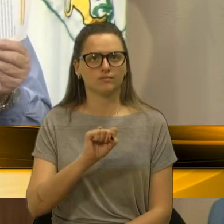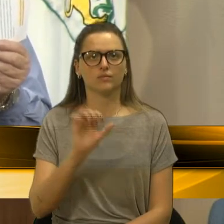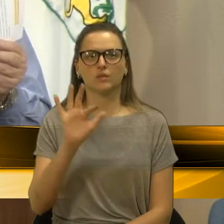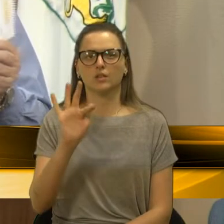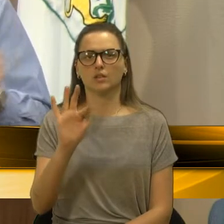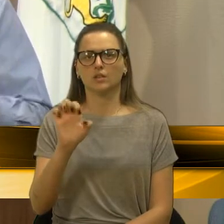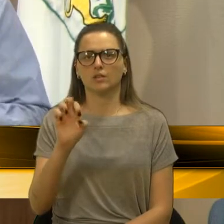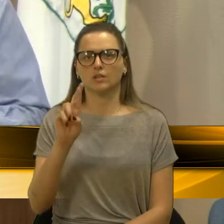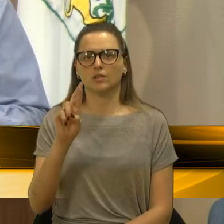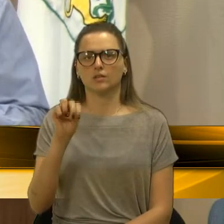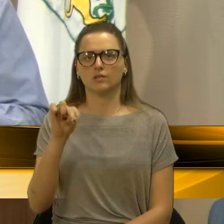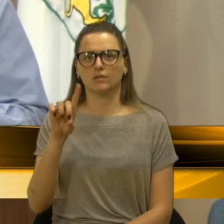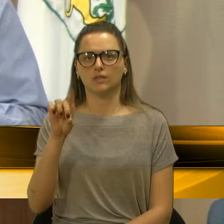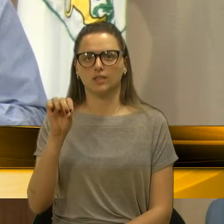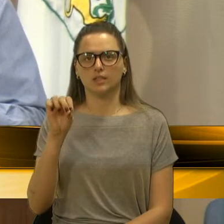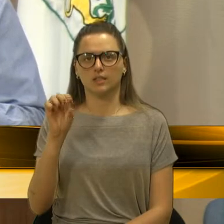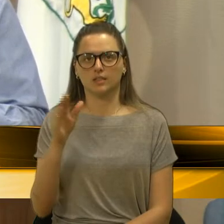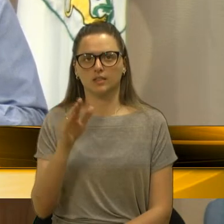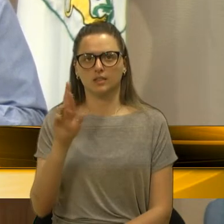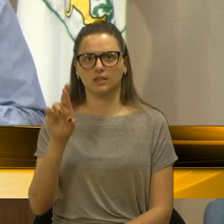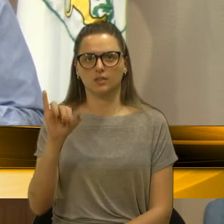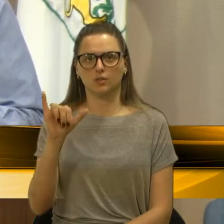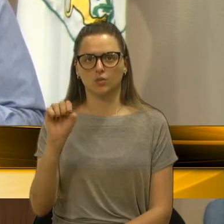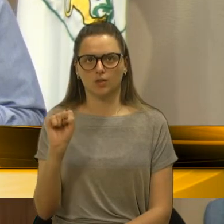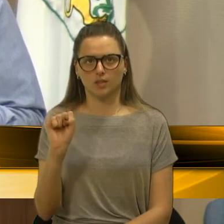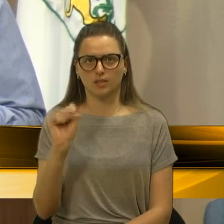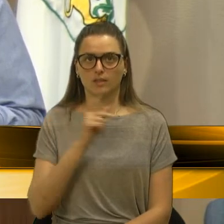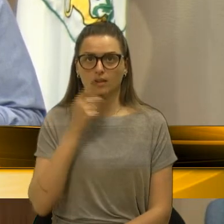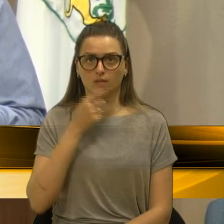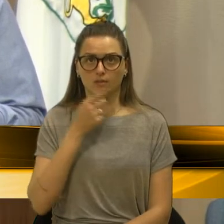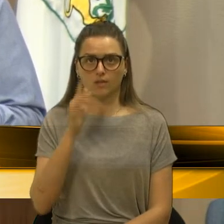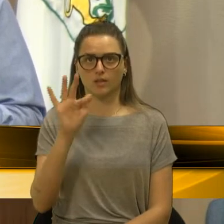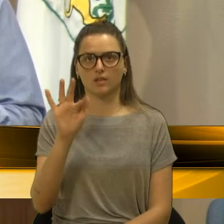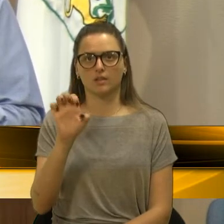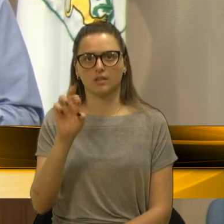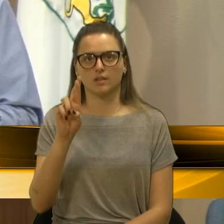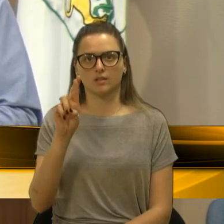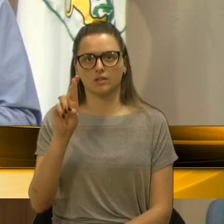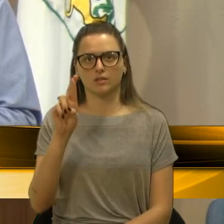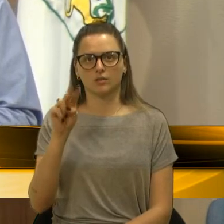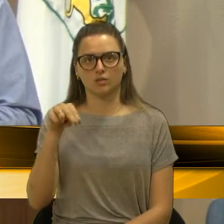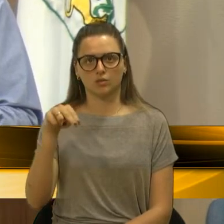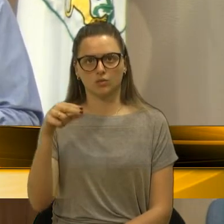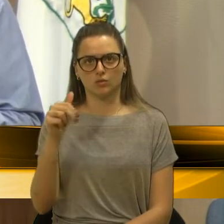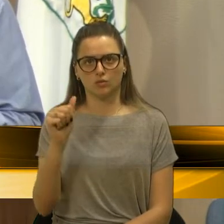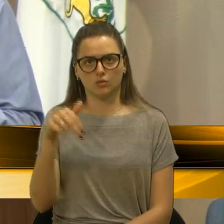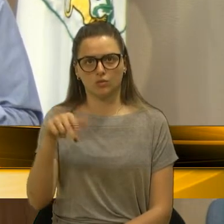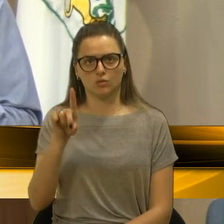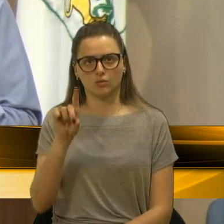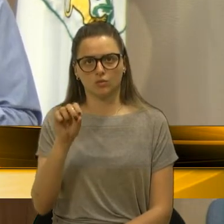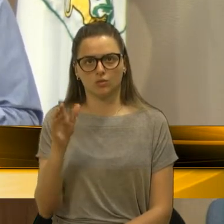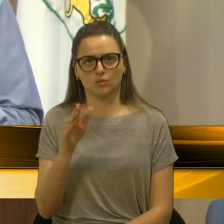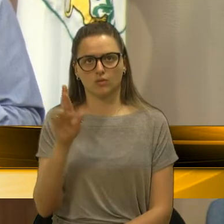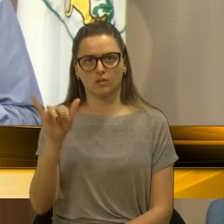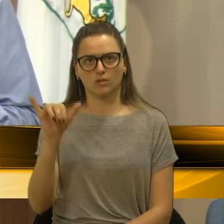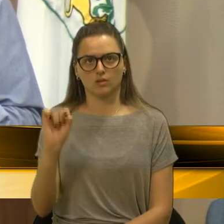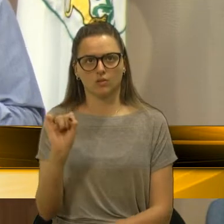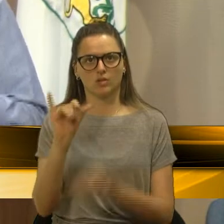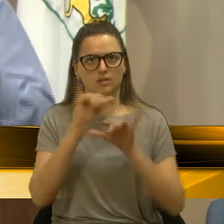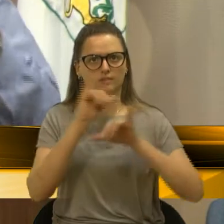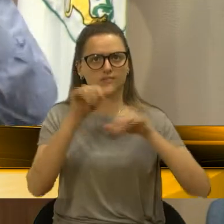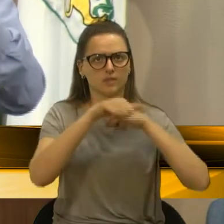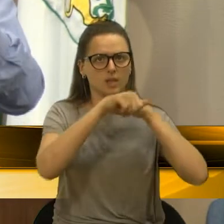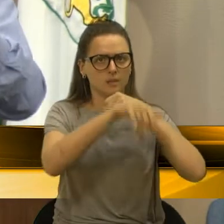Fernando Reis. A manifestação reproduzida aqui pelo setor de imprensa da Prefeitura